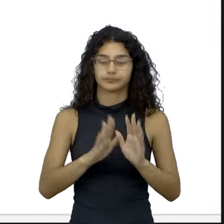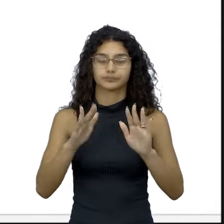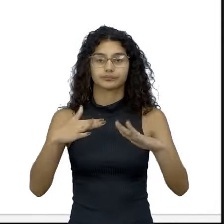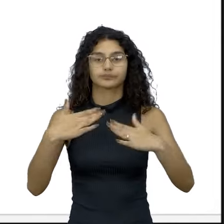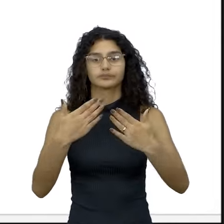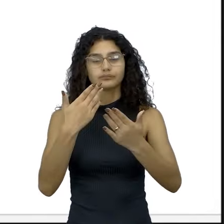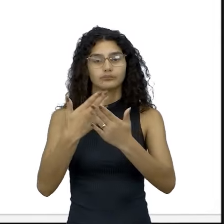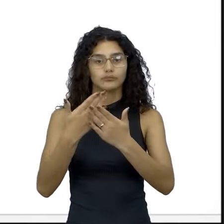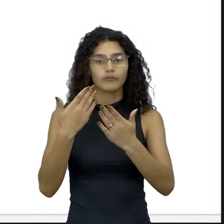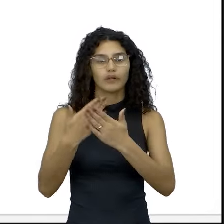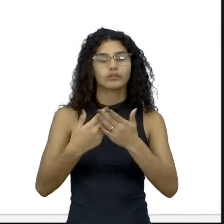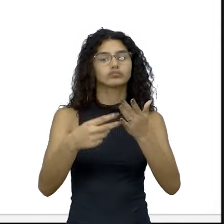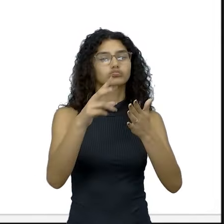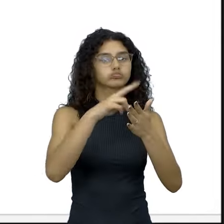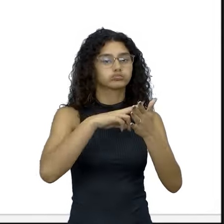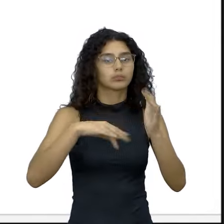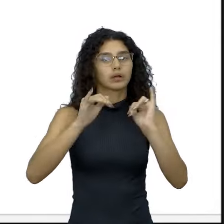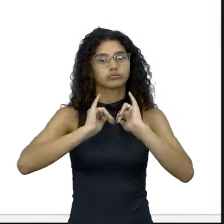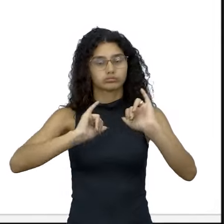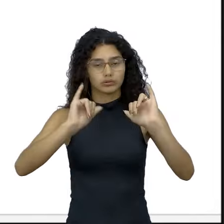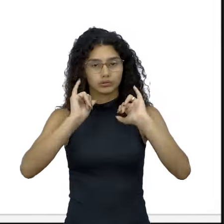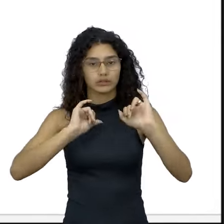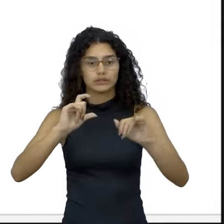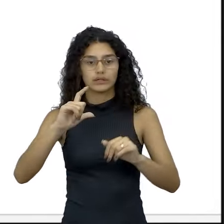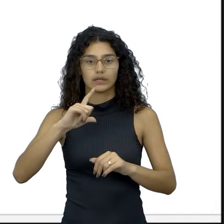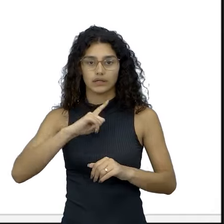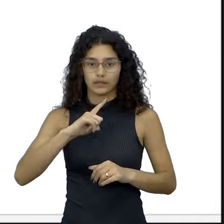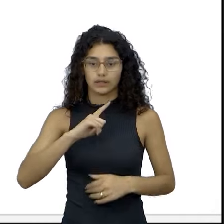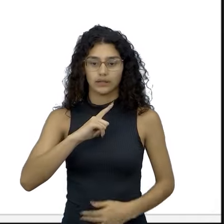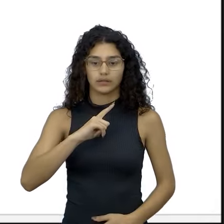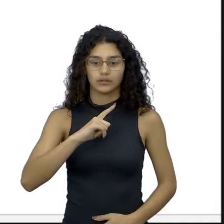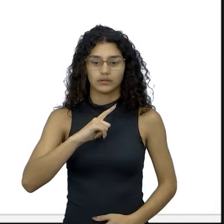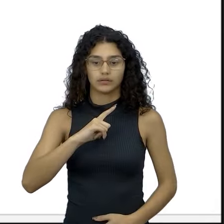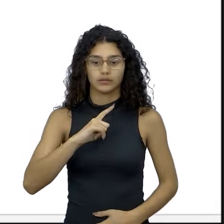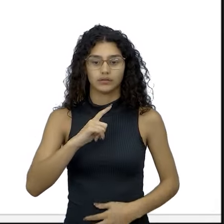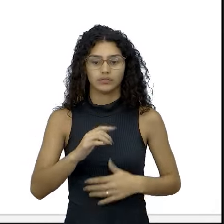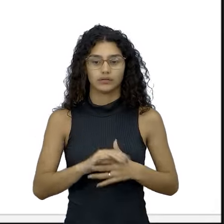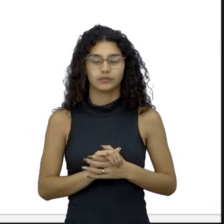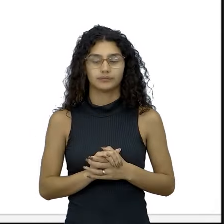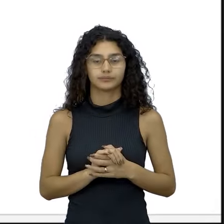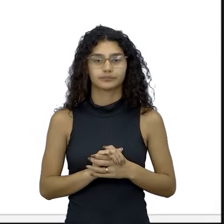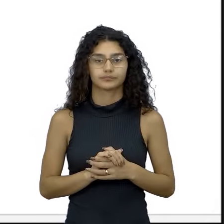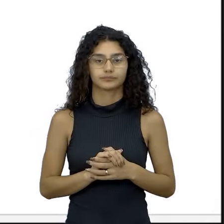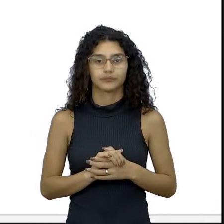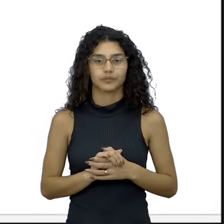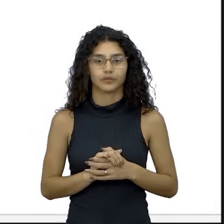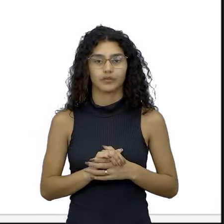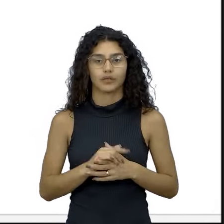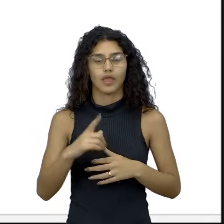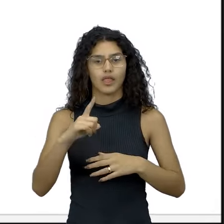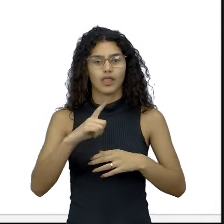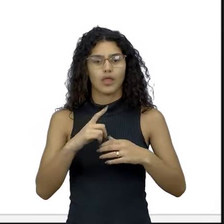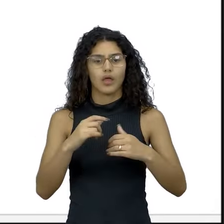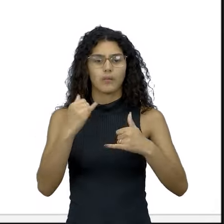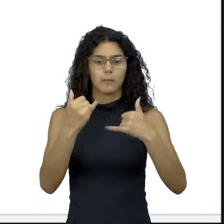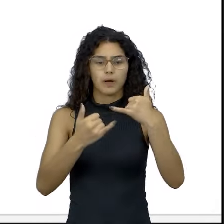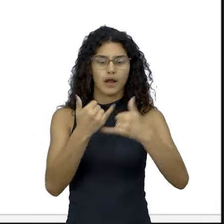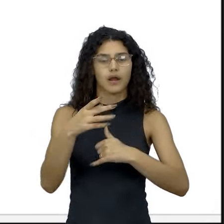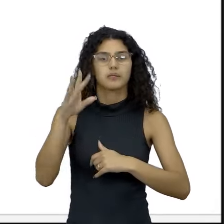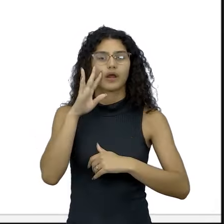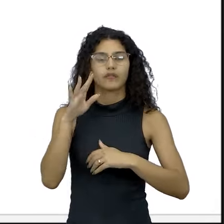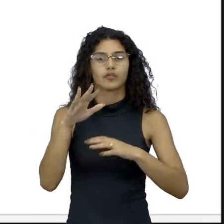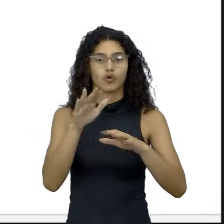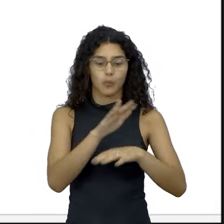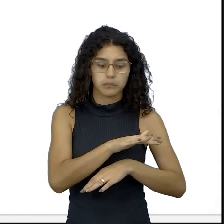os estudantes, eles vão ler uma notícia sobre o excesso de consumo de plástico, né? Vai ter uma gincana para refletir com as crianças